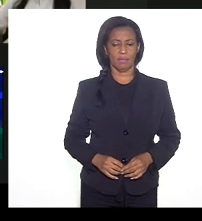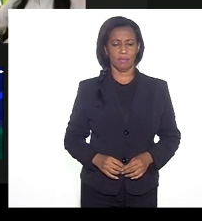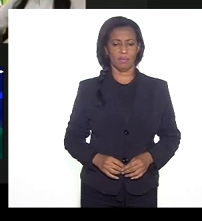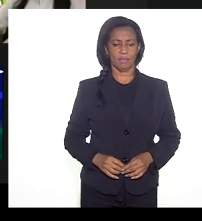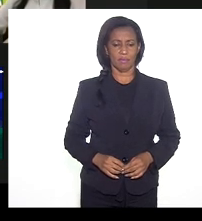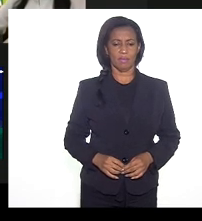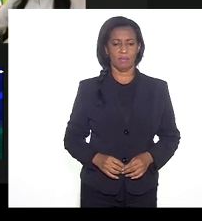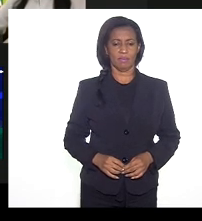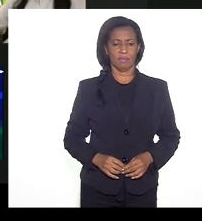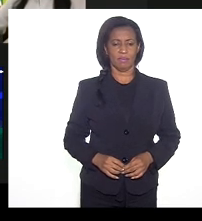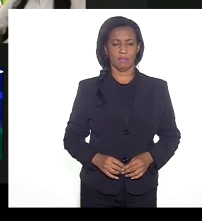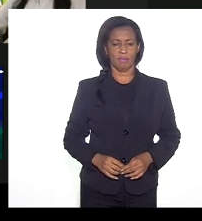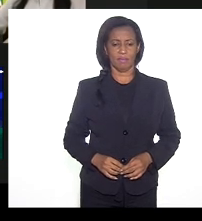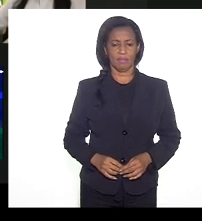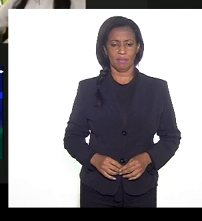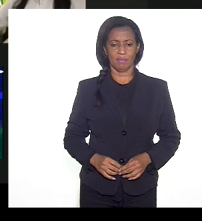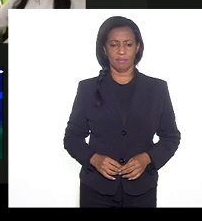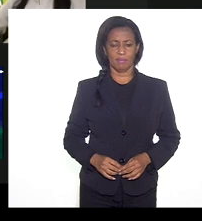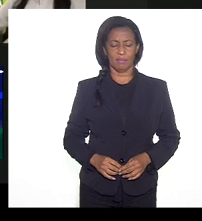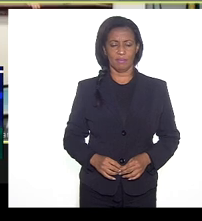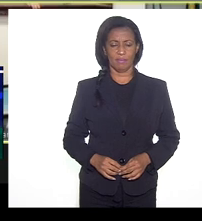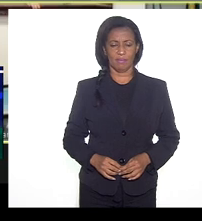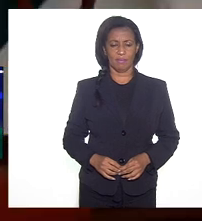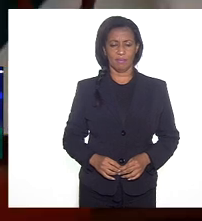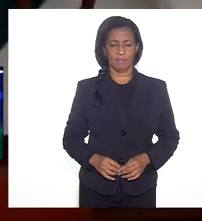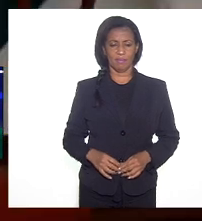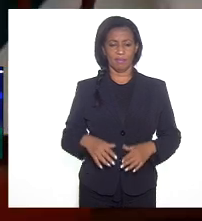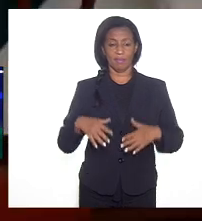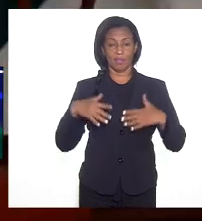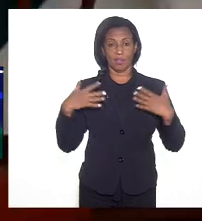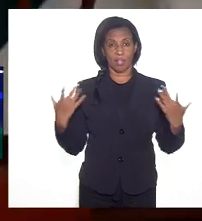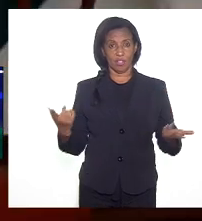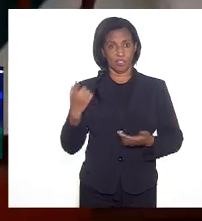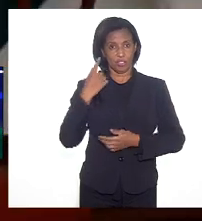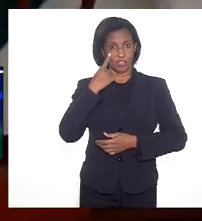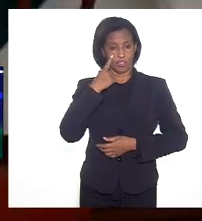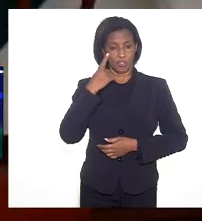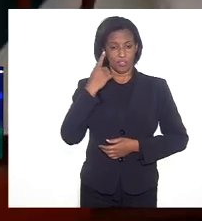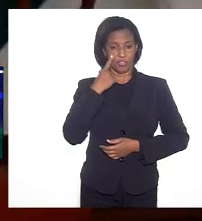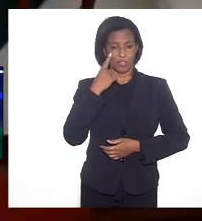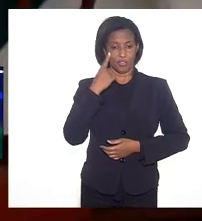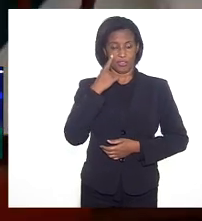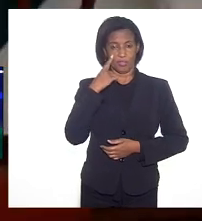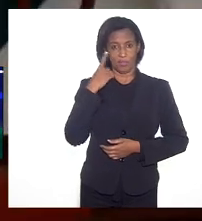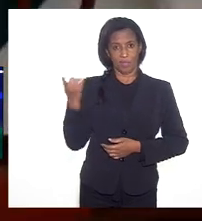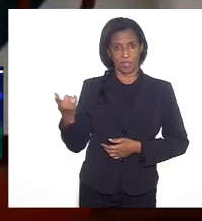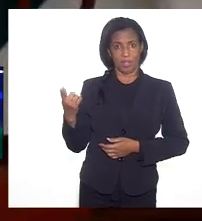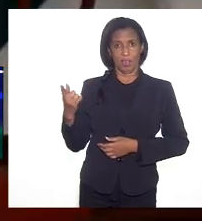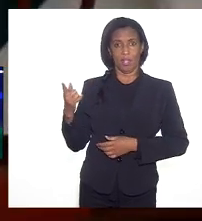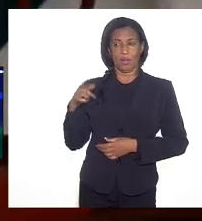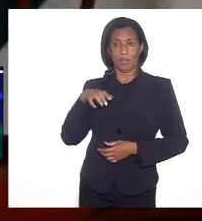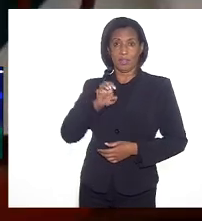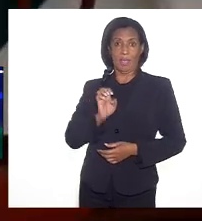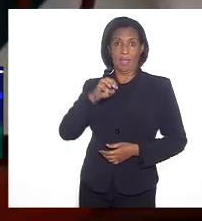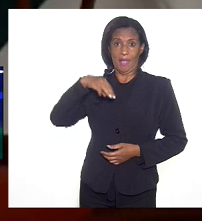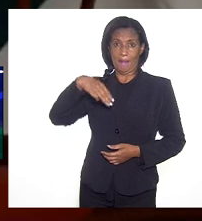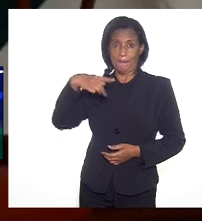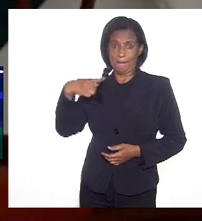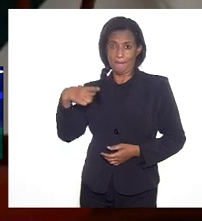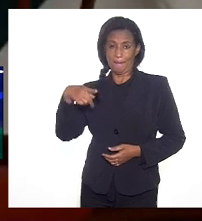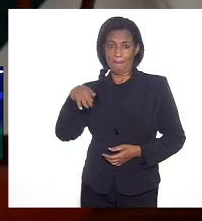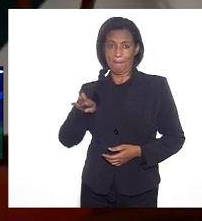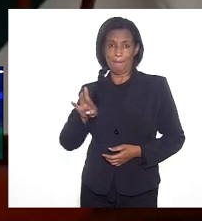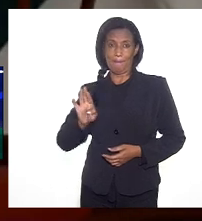só a gente ver a nossa nossa co-irmã mais estruturada que é a Embrapa a Embrapa ela